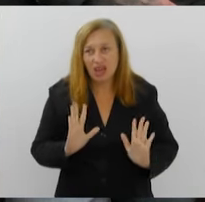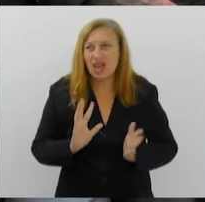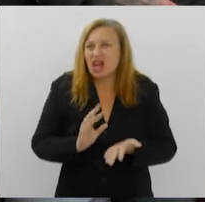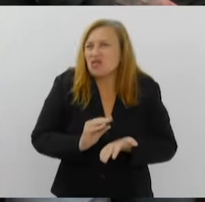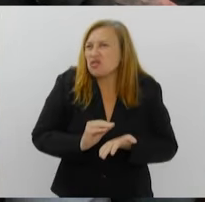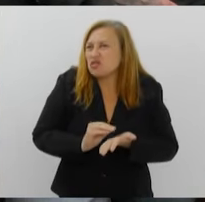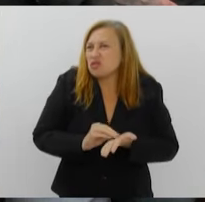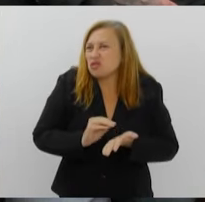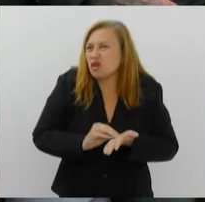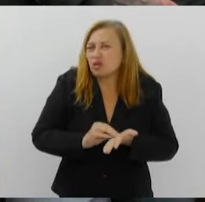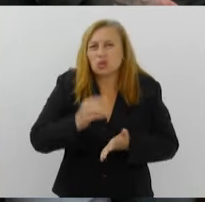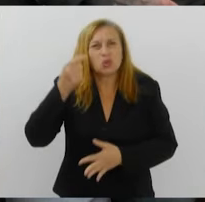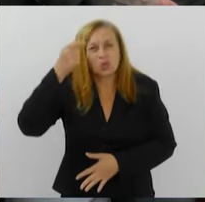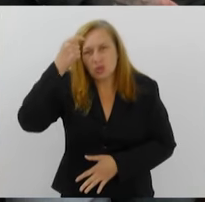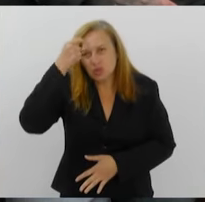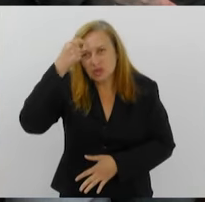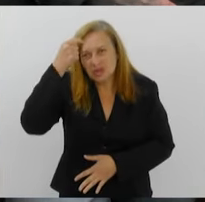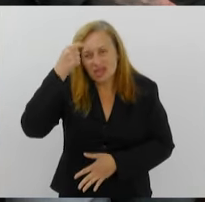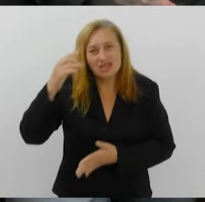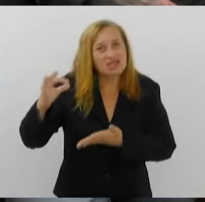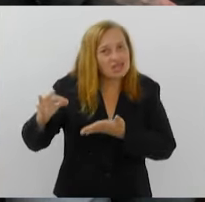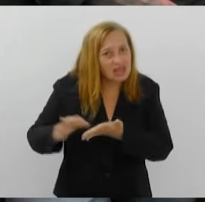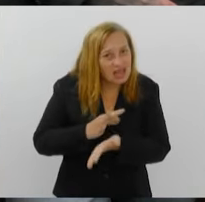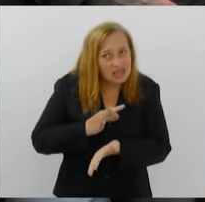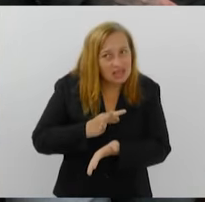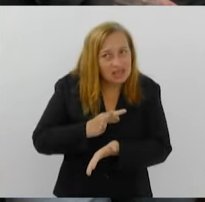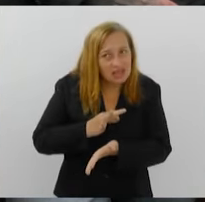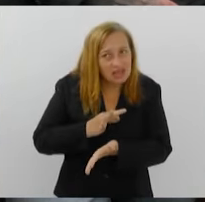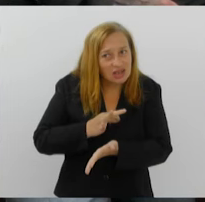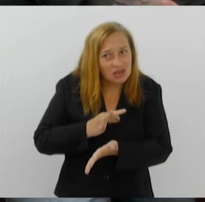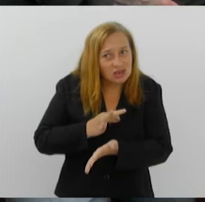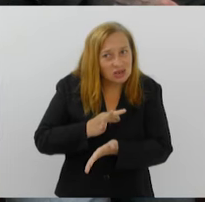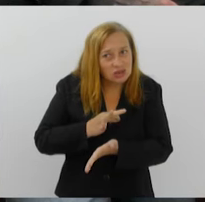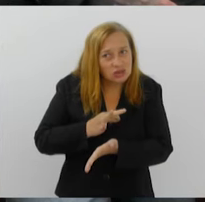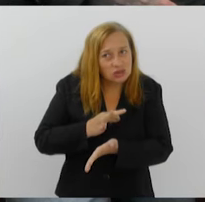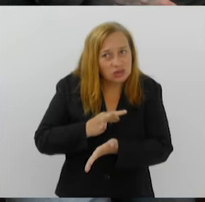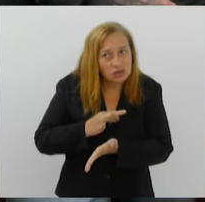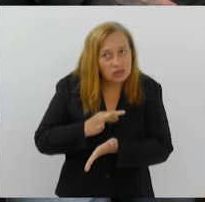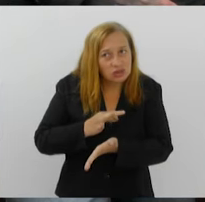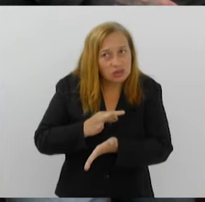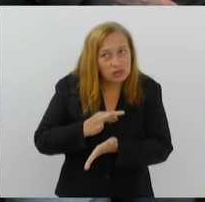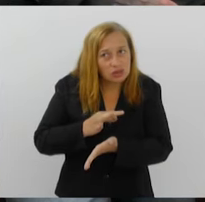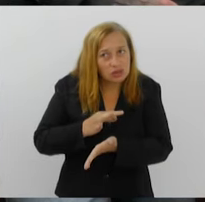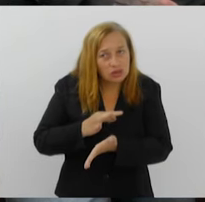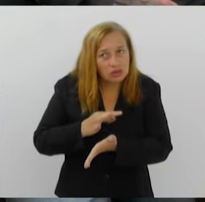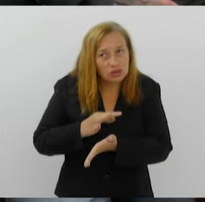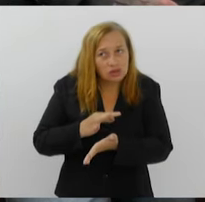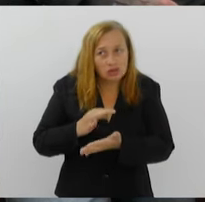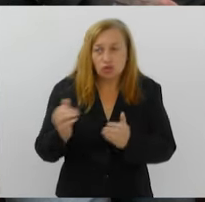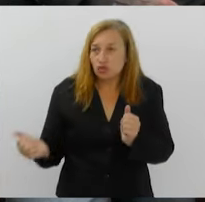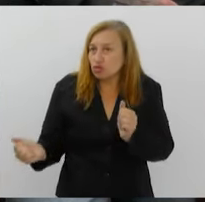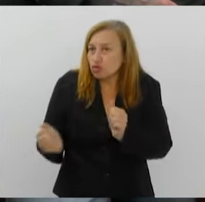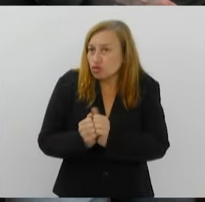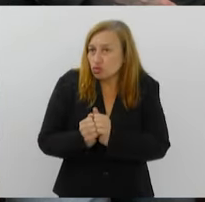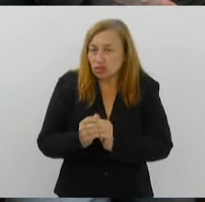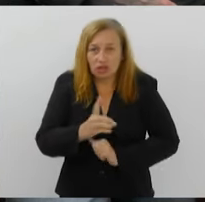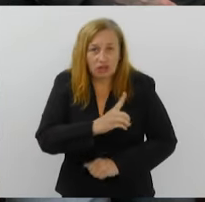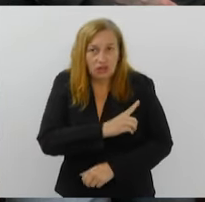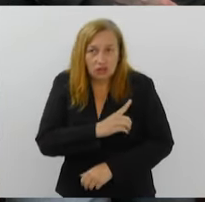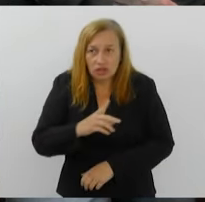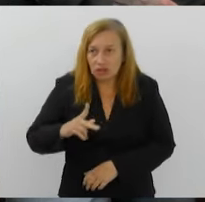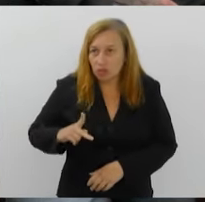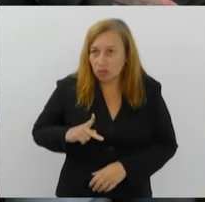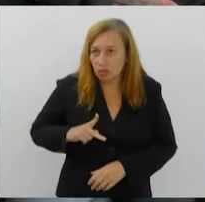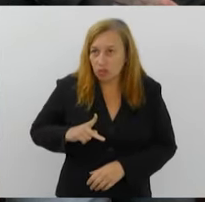de bom senso de assinar com um papel timbrado lado a lado a Defensoria Pública